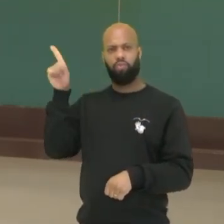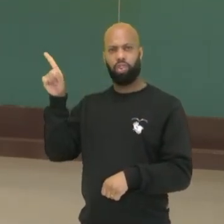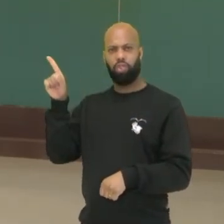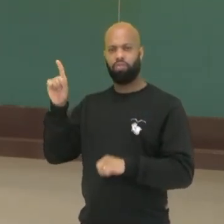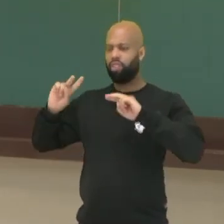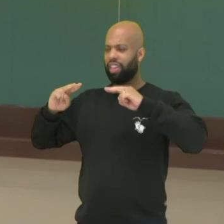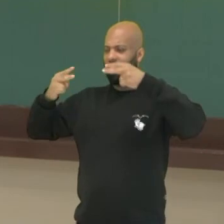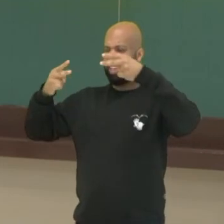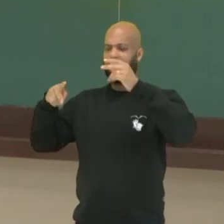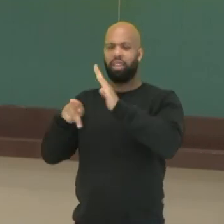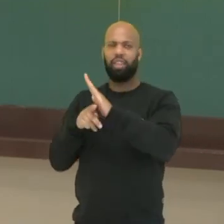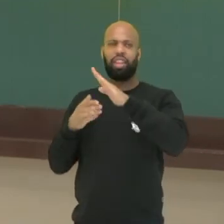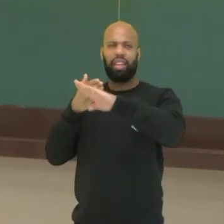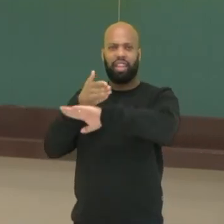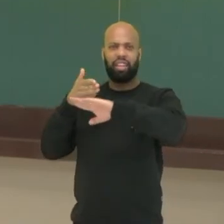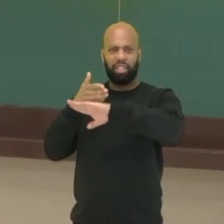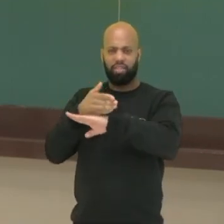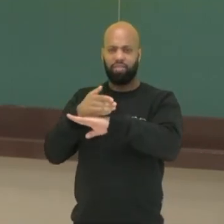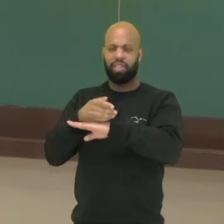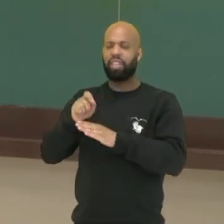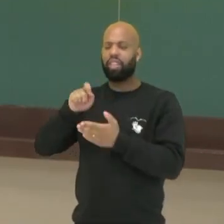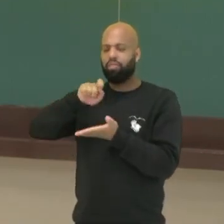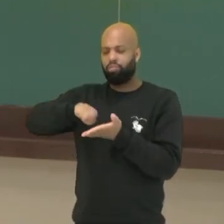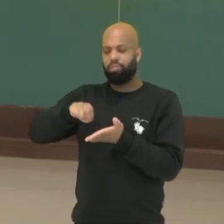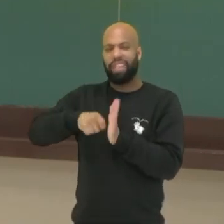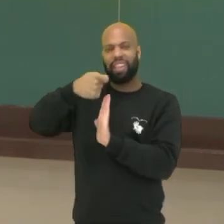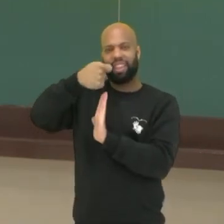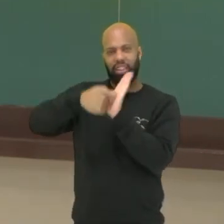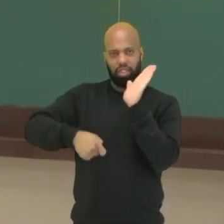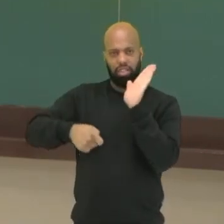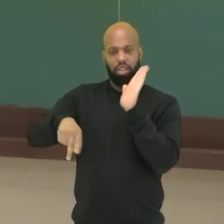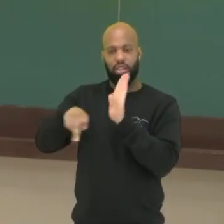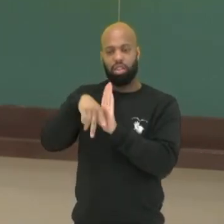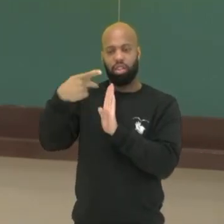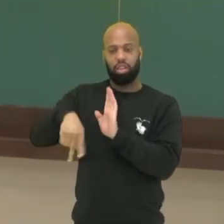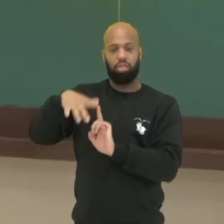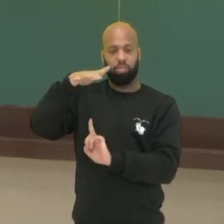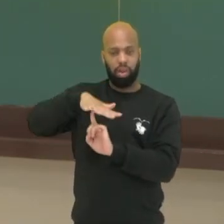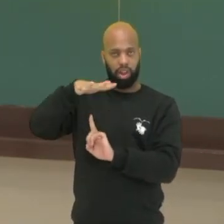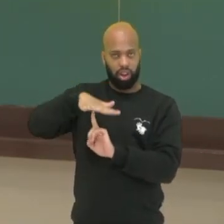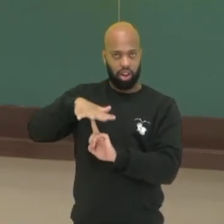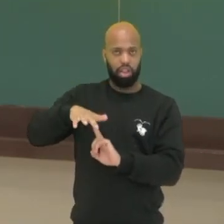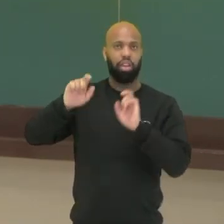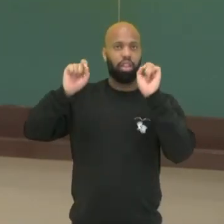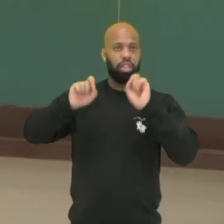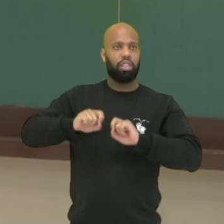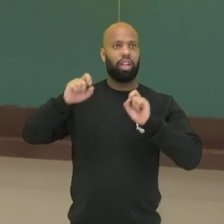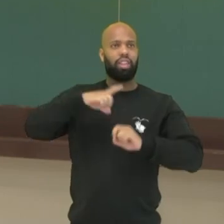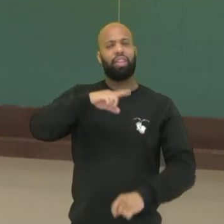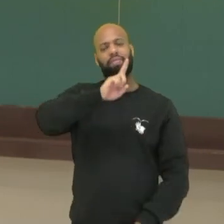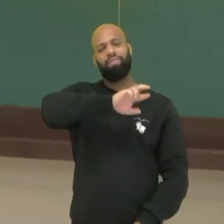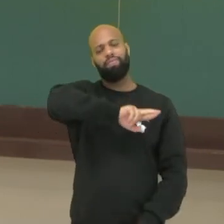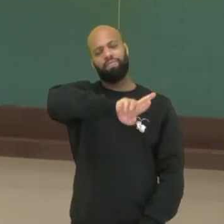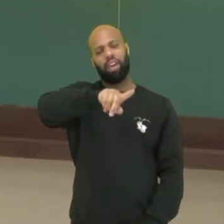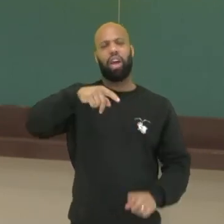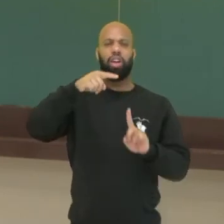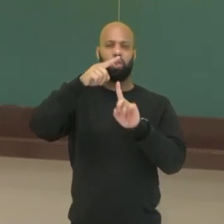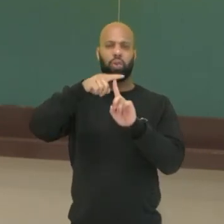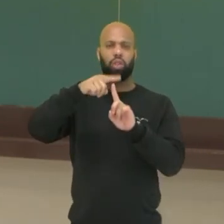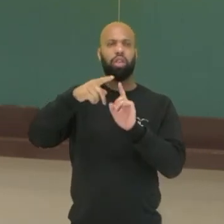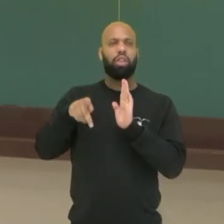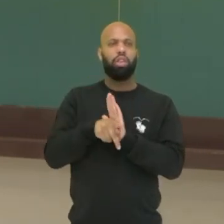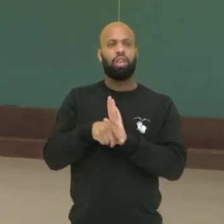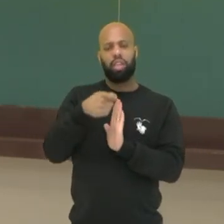a Redação Paraná é uma plataforma que nós temos aqui no Paraná, em que há várias redações ali que você